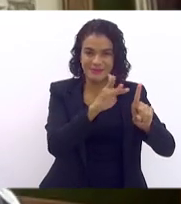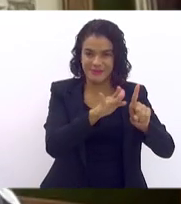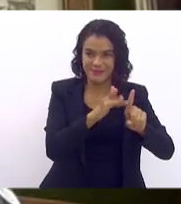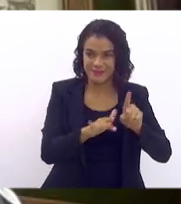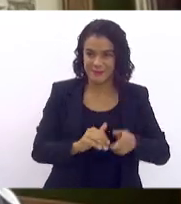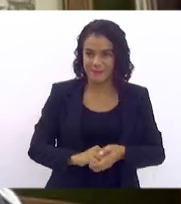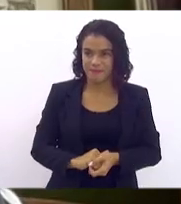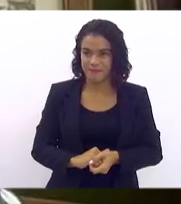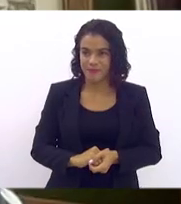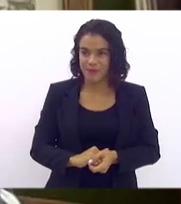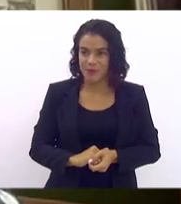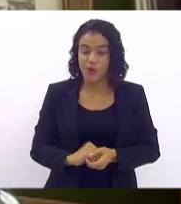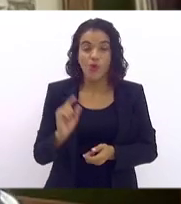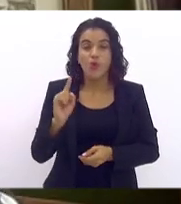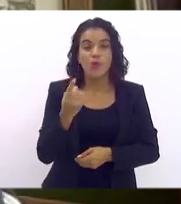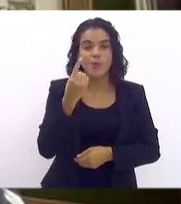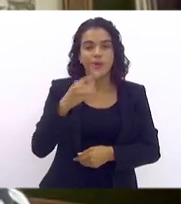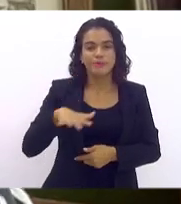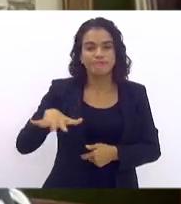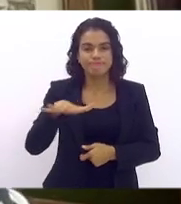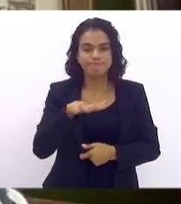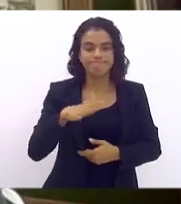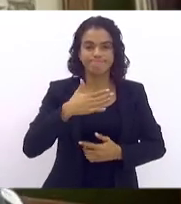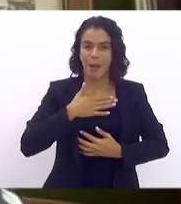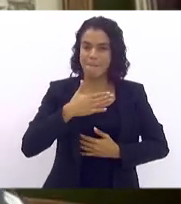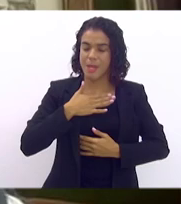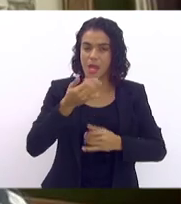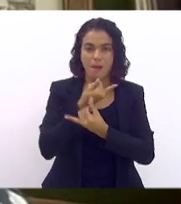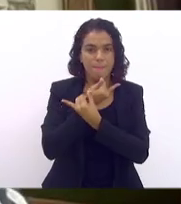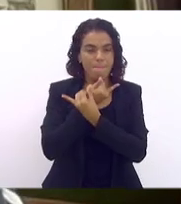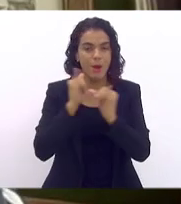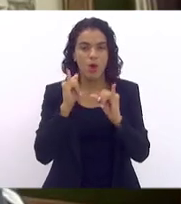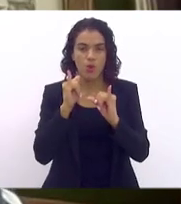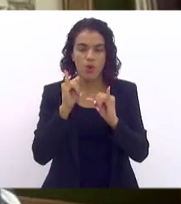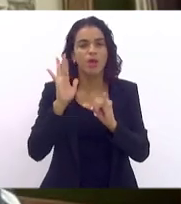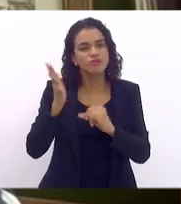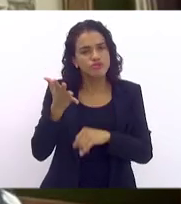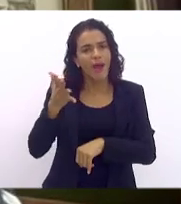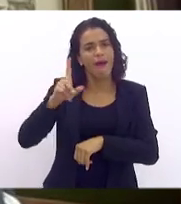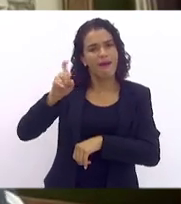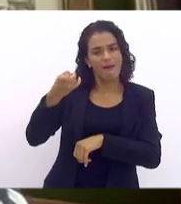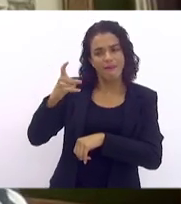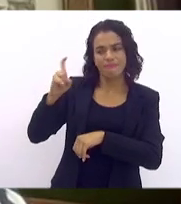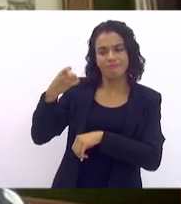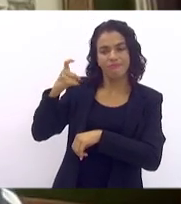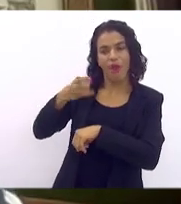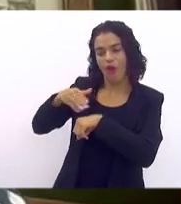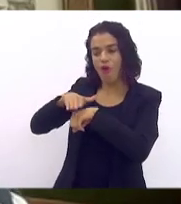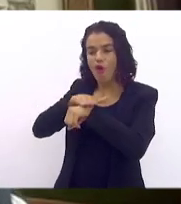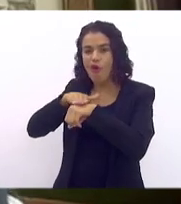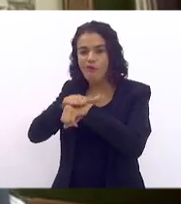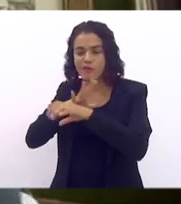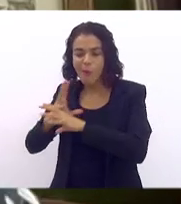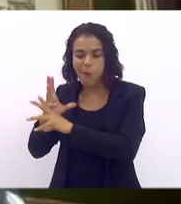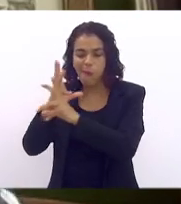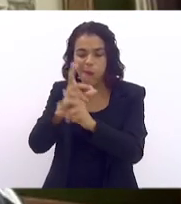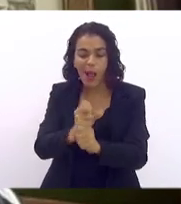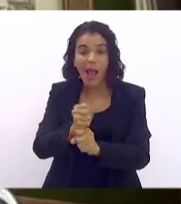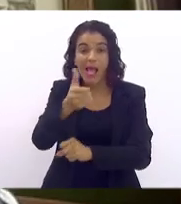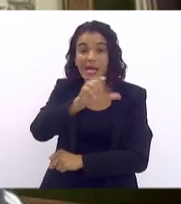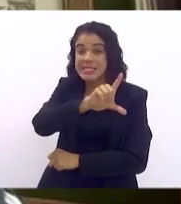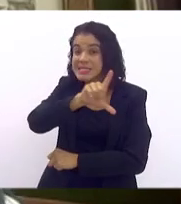aqui um fato que, para mim, é muito chocante. Eu já conversei com mais de 100